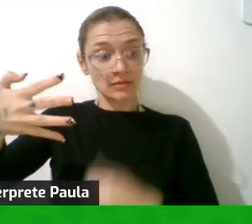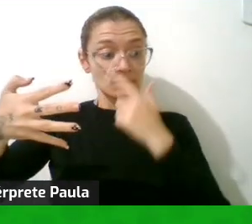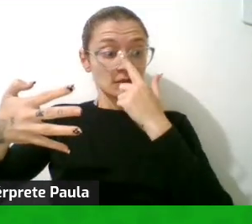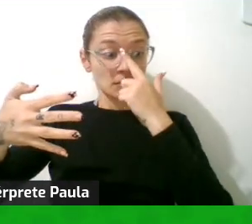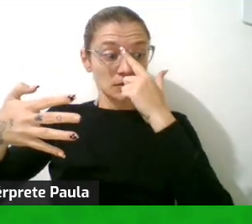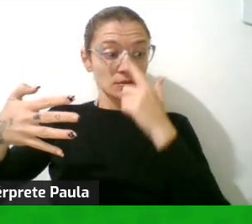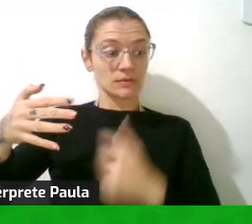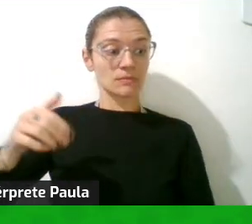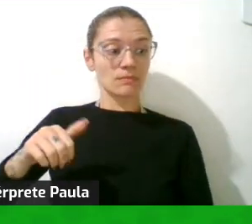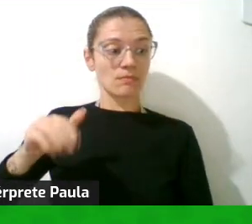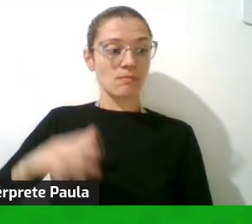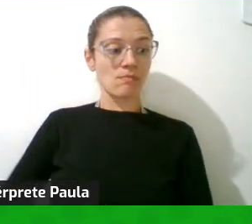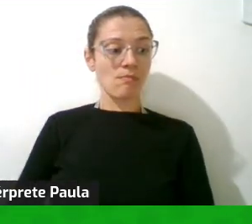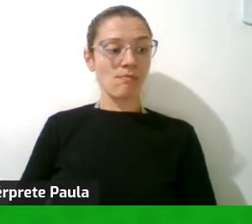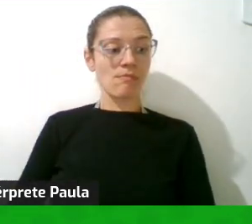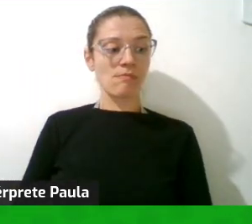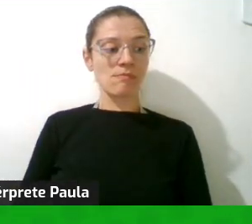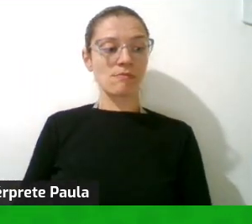mais no Excel.